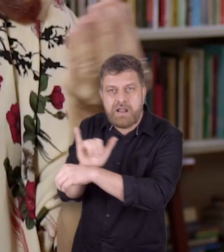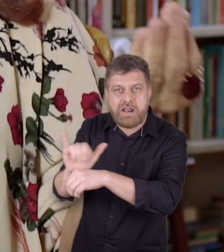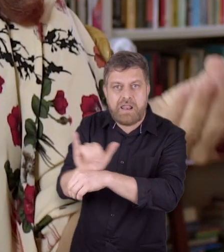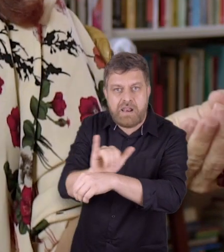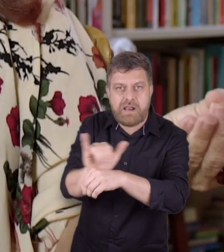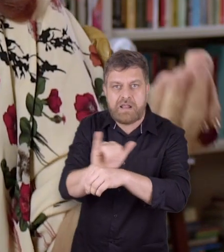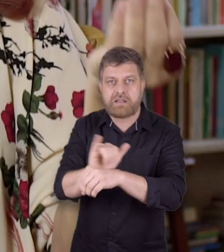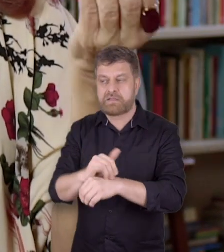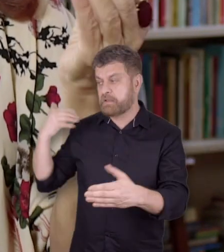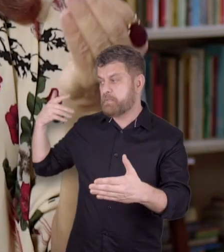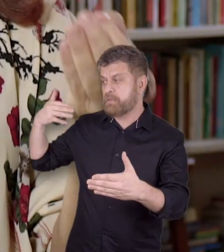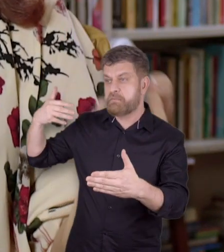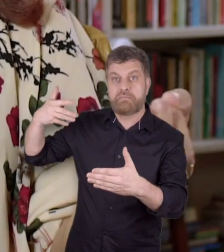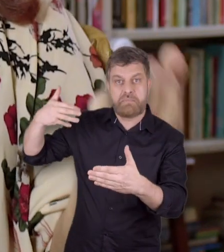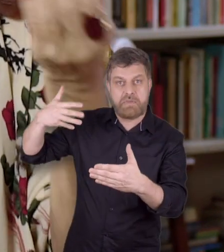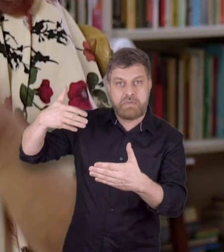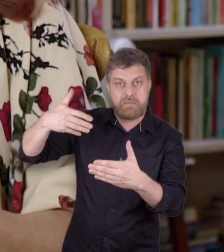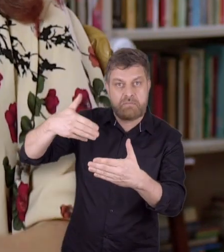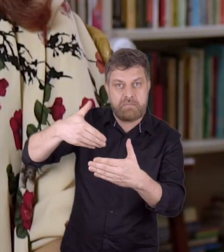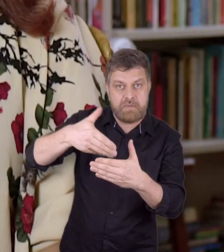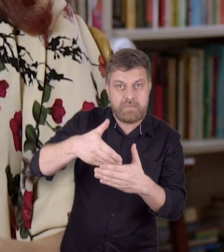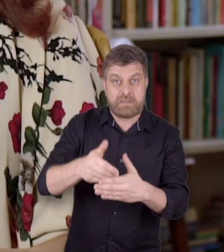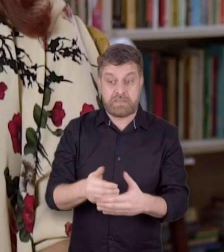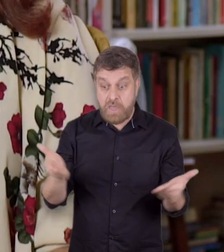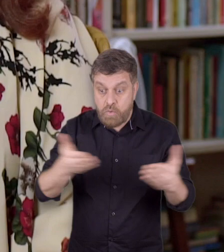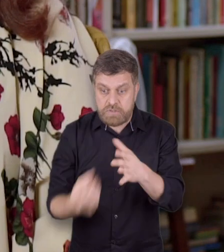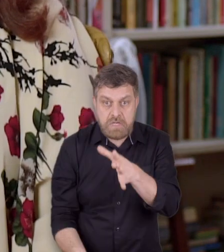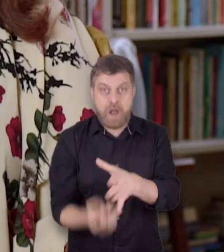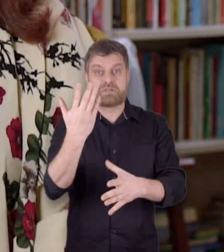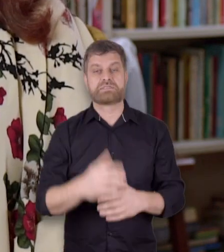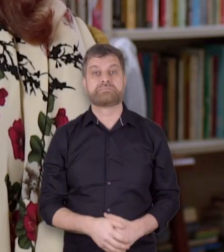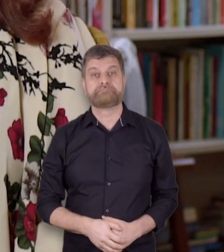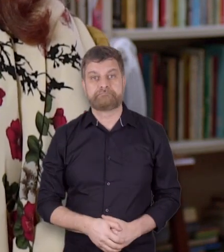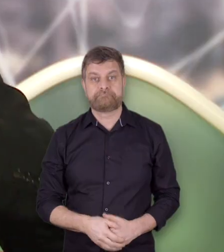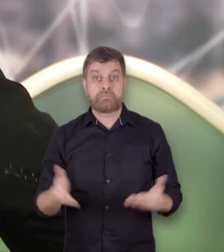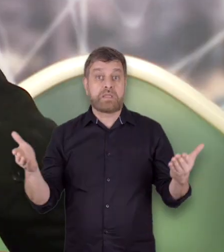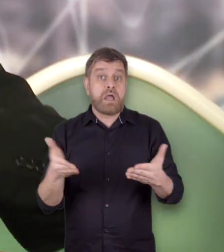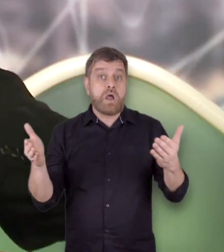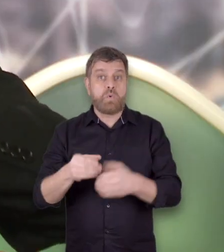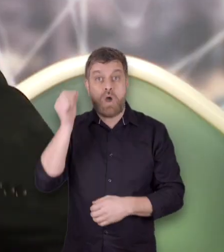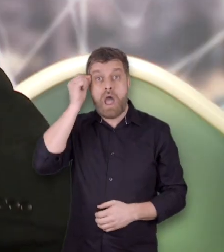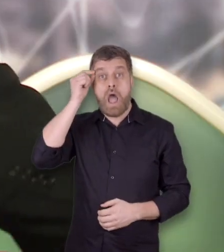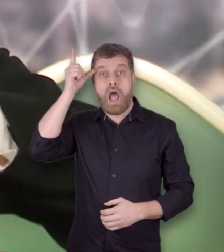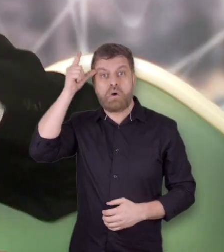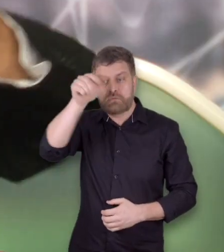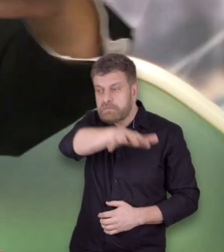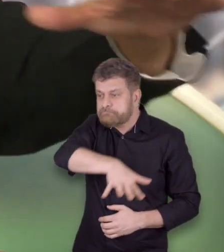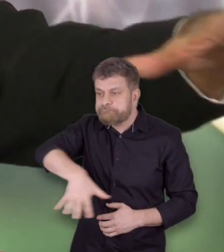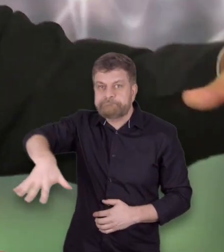as tendências que vingaram e que levaram às condições atuais. Agora, a